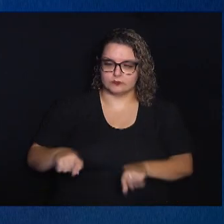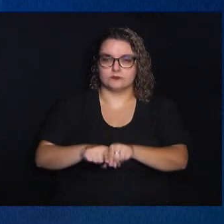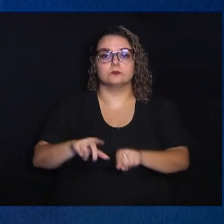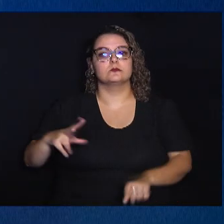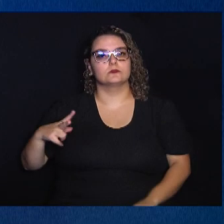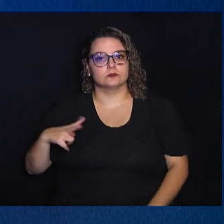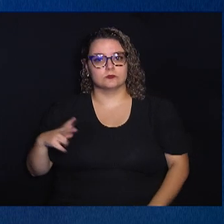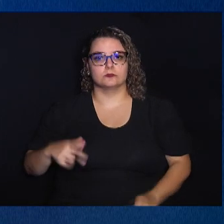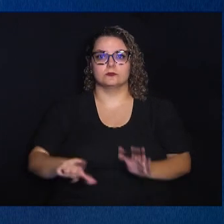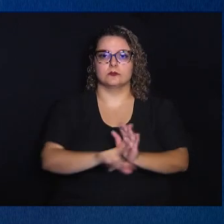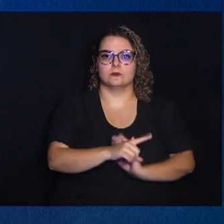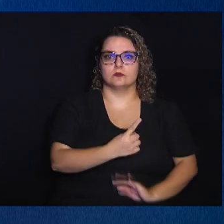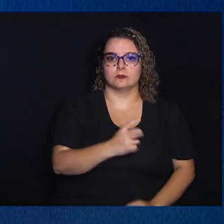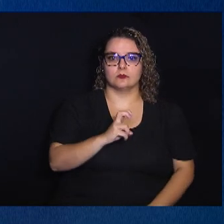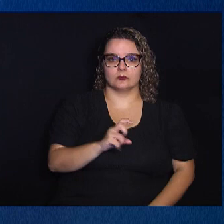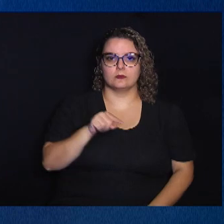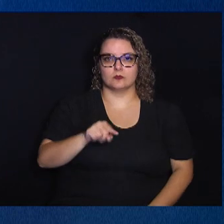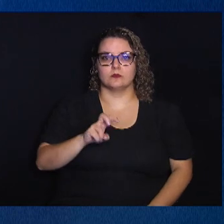Lei